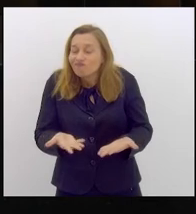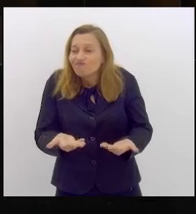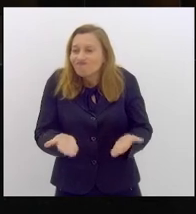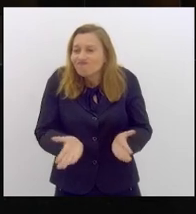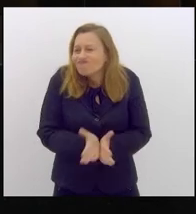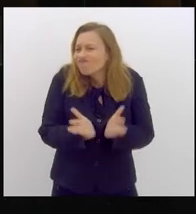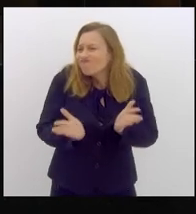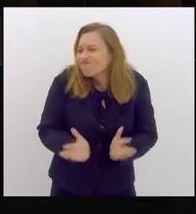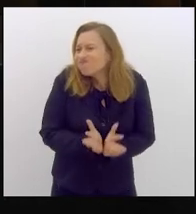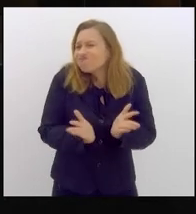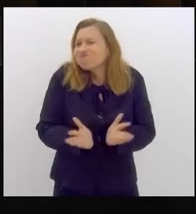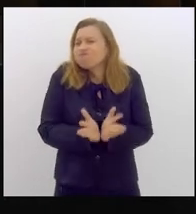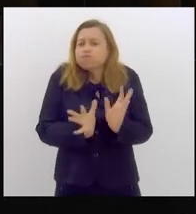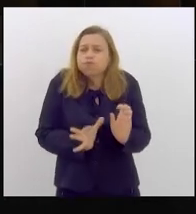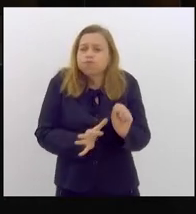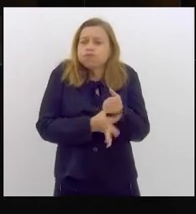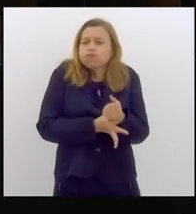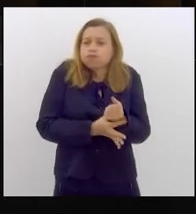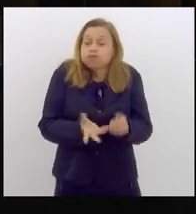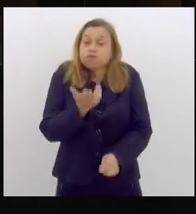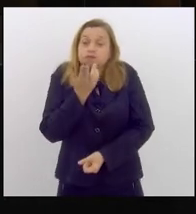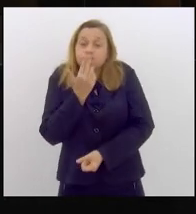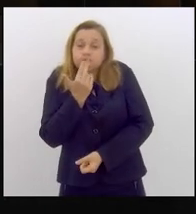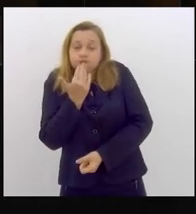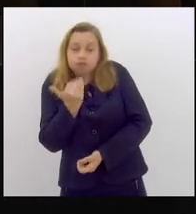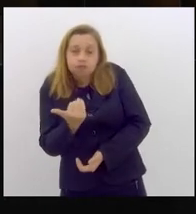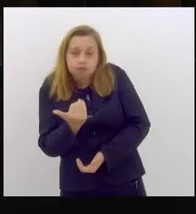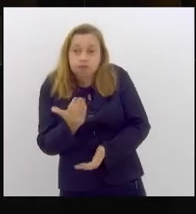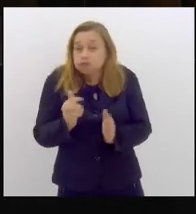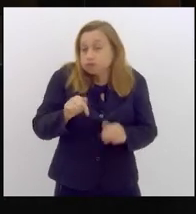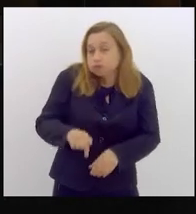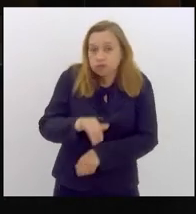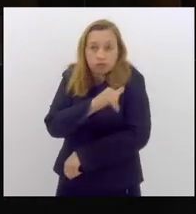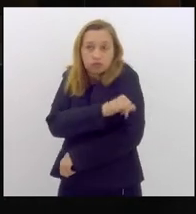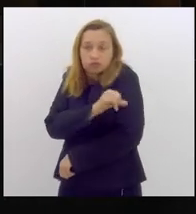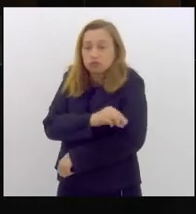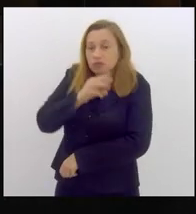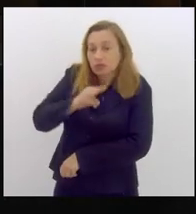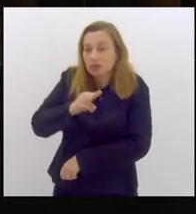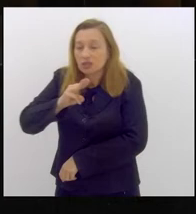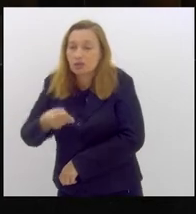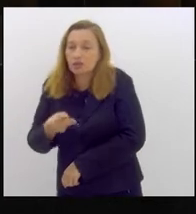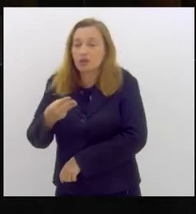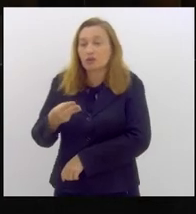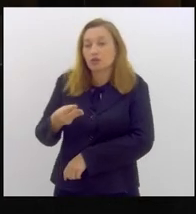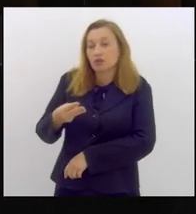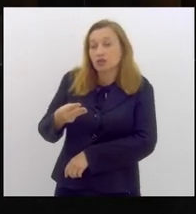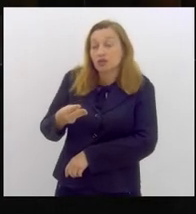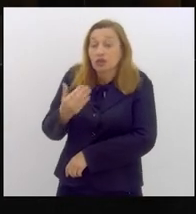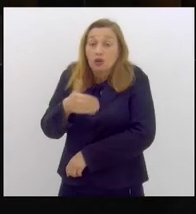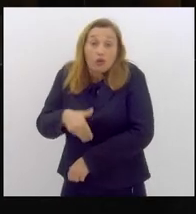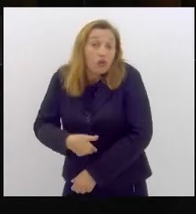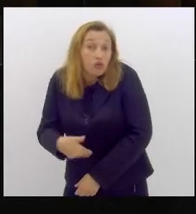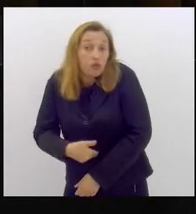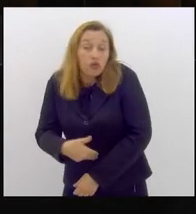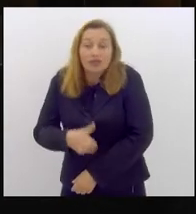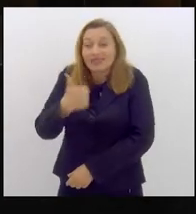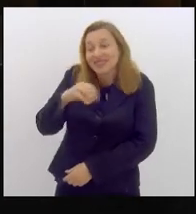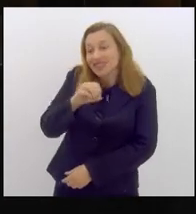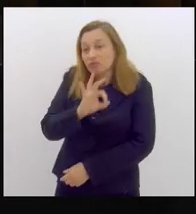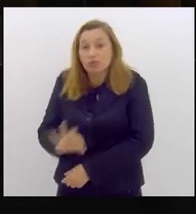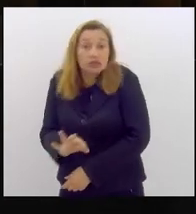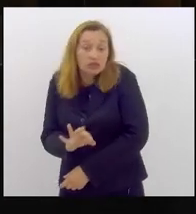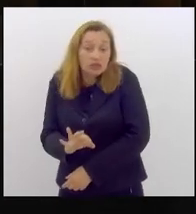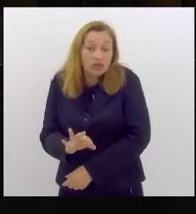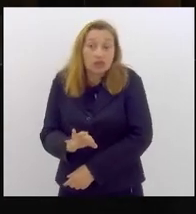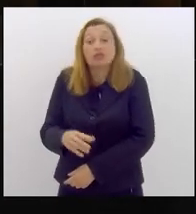situação de insegurança alimentar. E aqui no Rio de Janeiro temos 3 milhões de famintos, ou seja, 10%